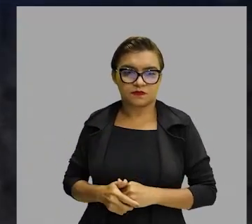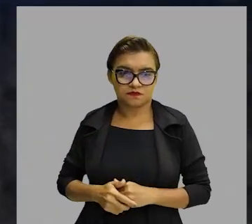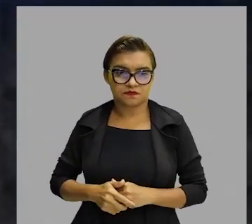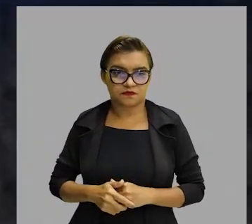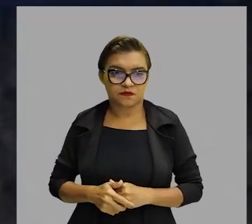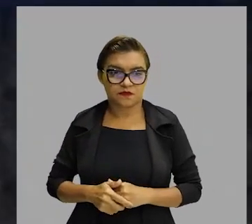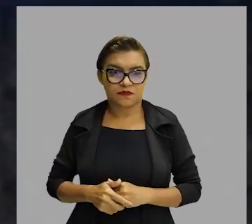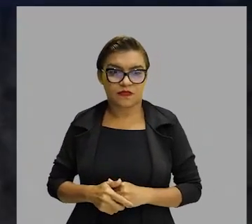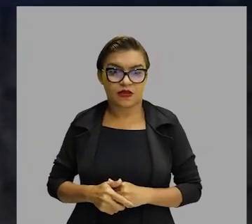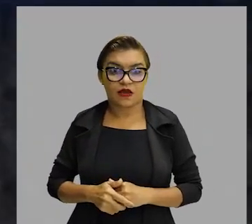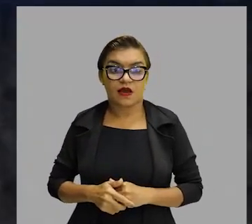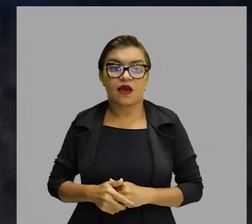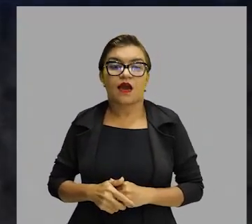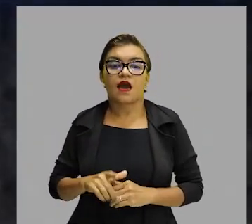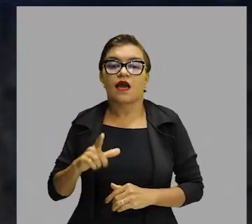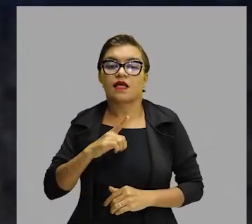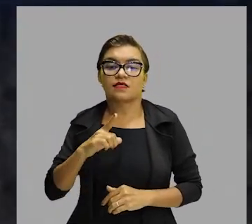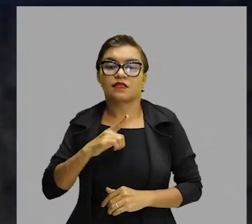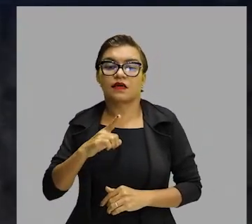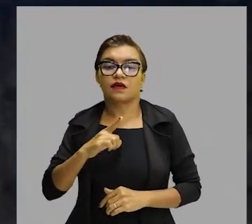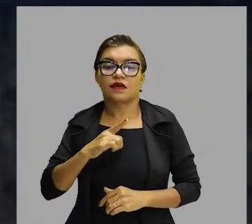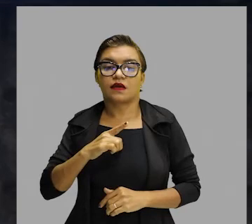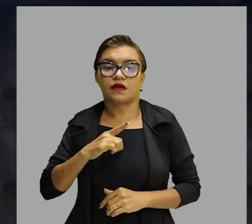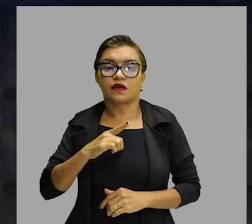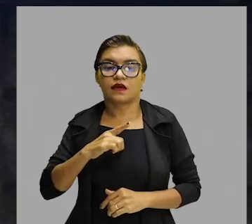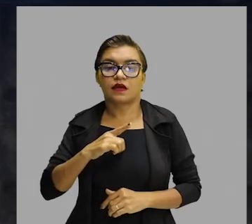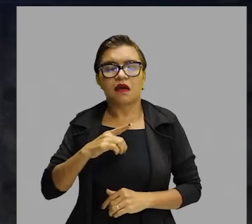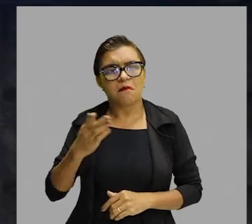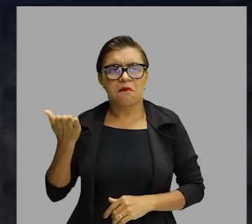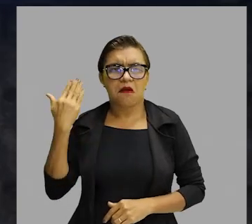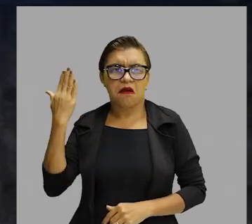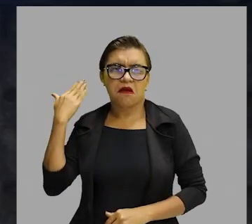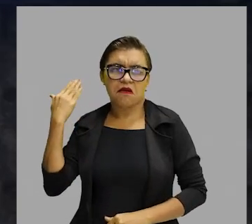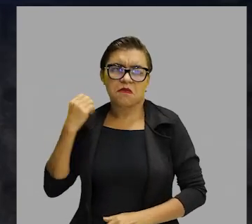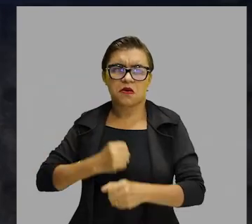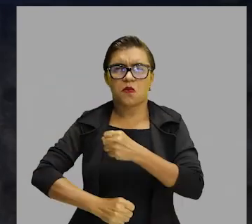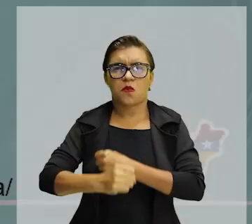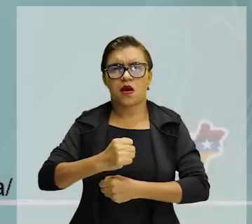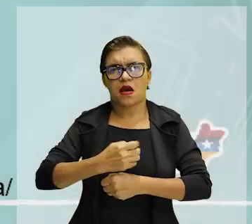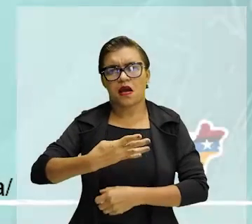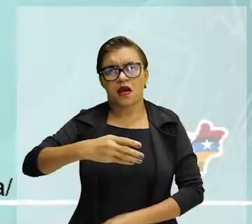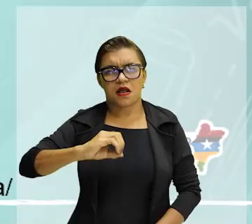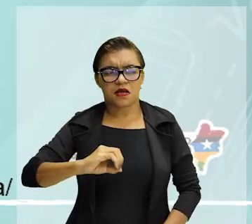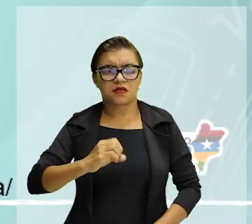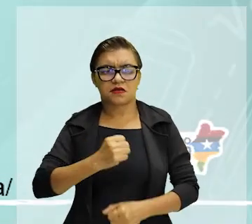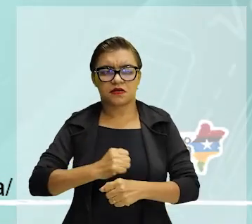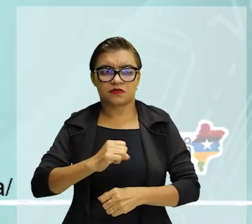velhas válvulas eletrônicas, certo? Isso com grandes voltagens, né?